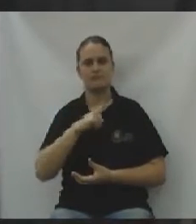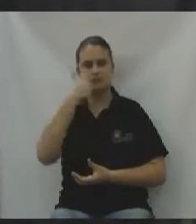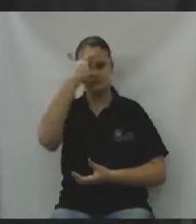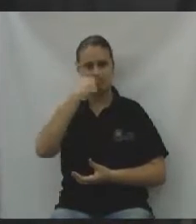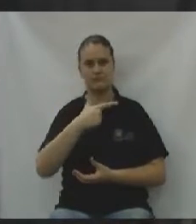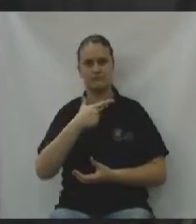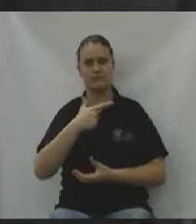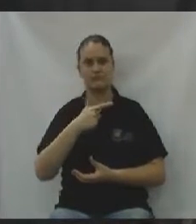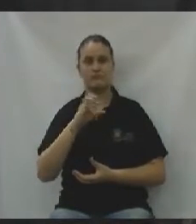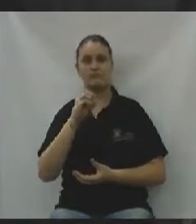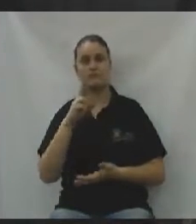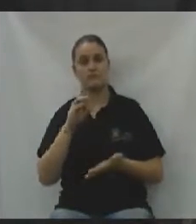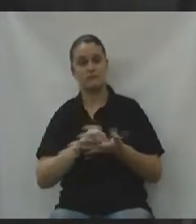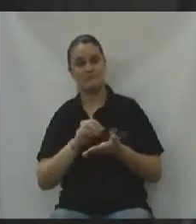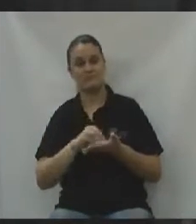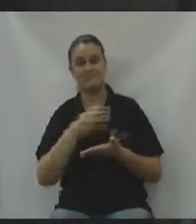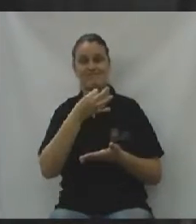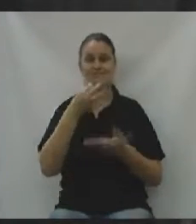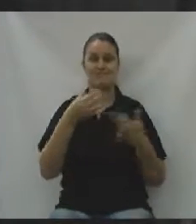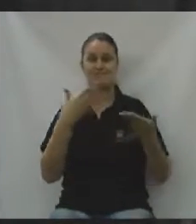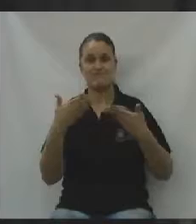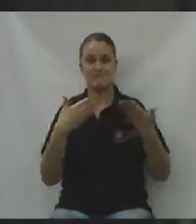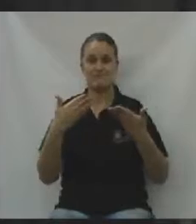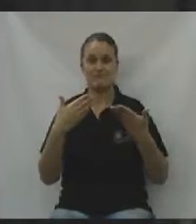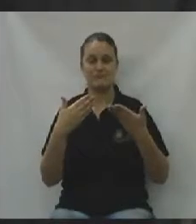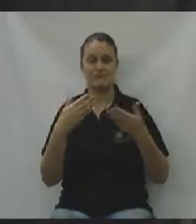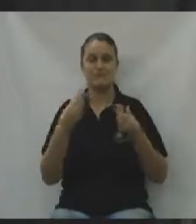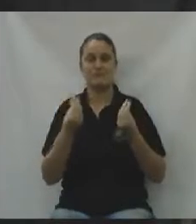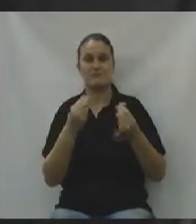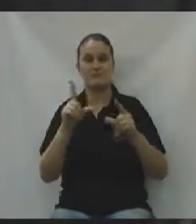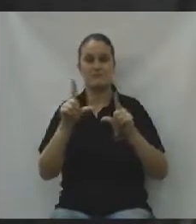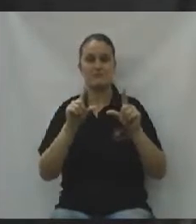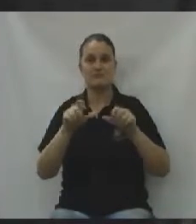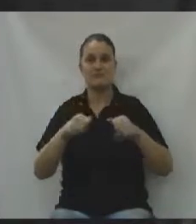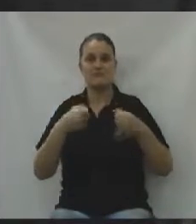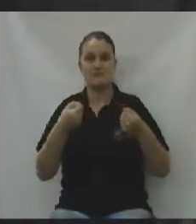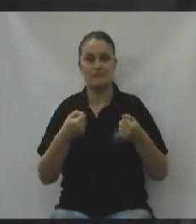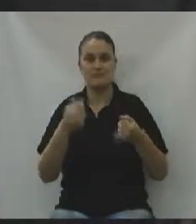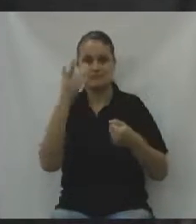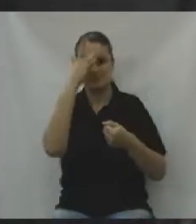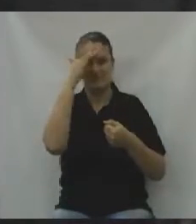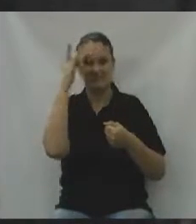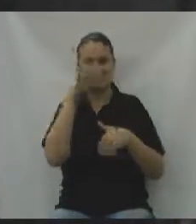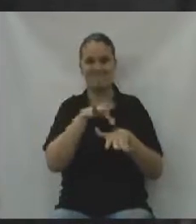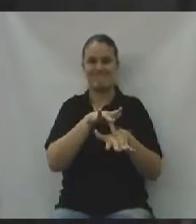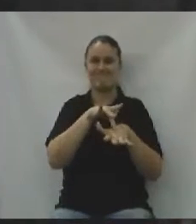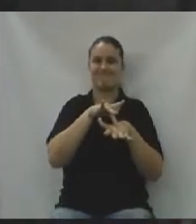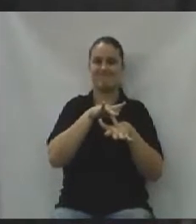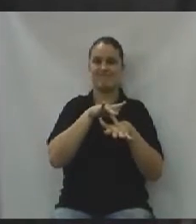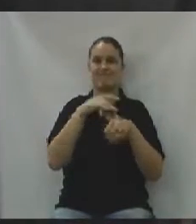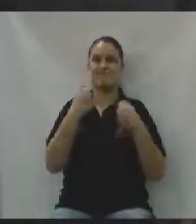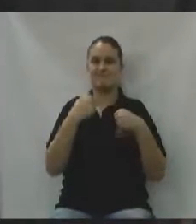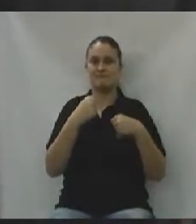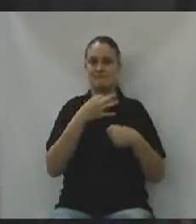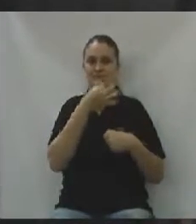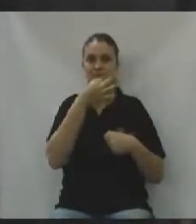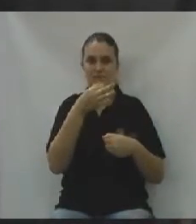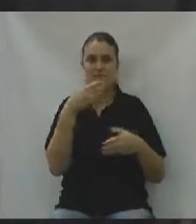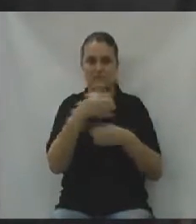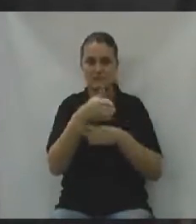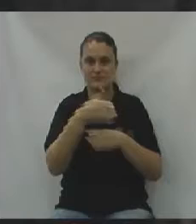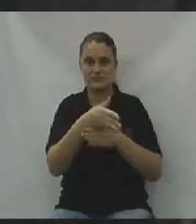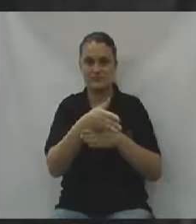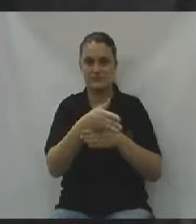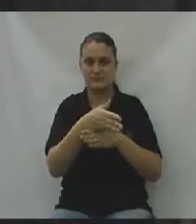posição ou por falta de posição, pela tomada ou por pessoas que se omitem, que deveriam